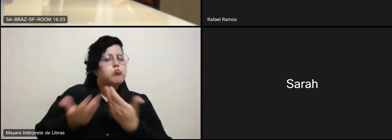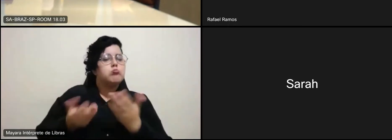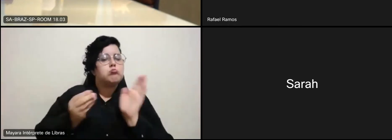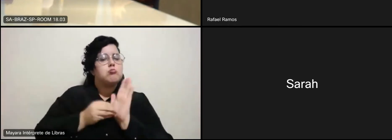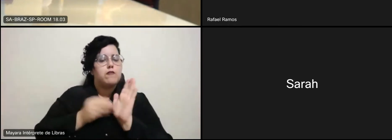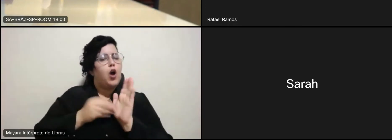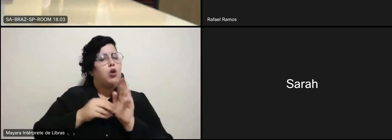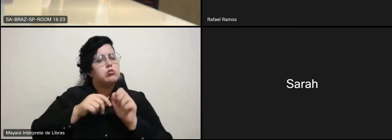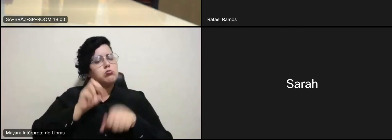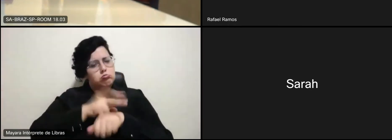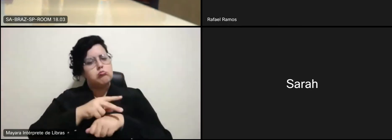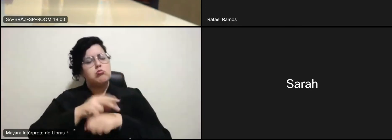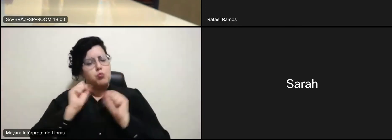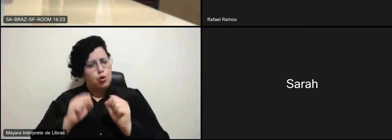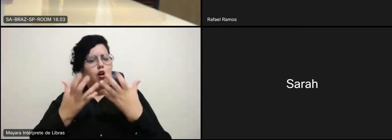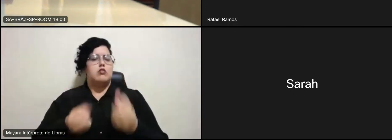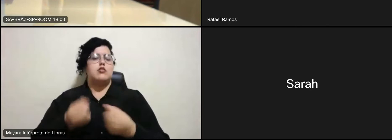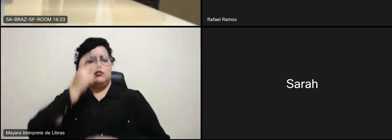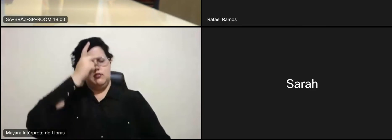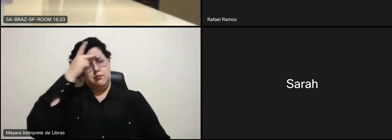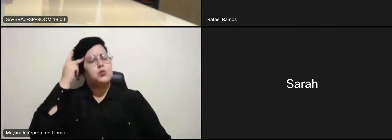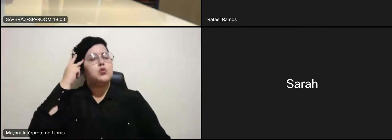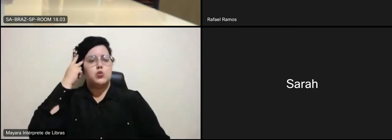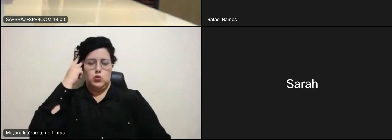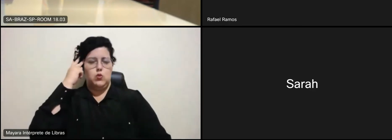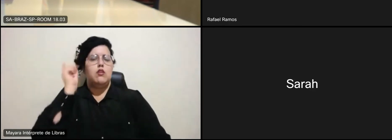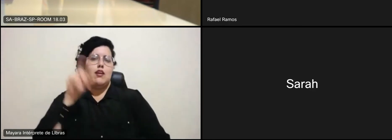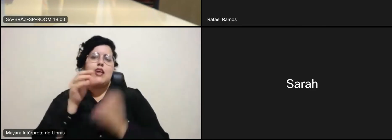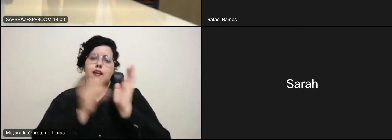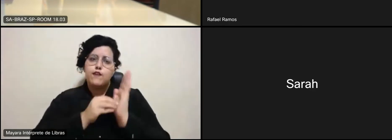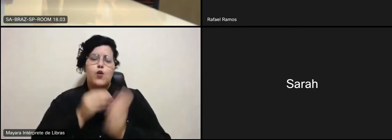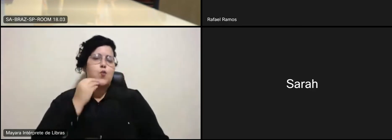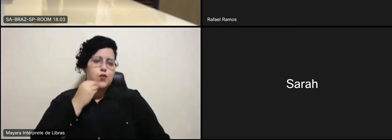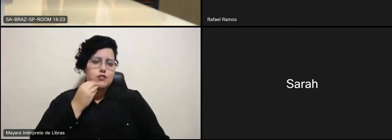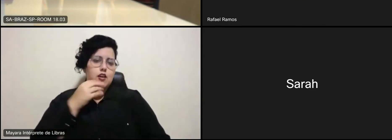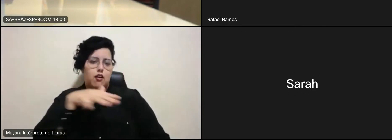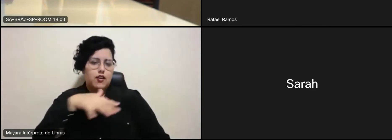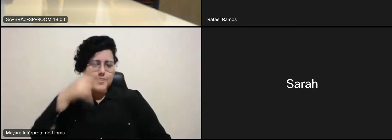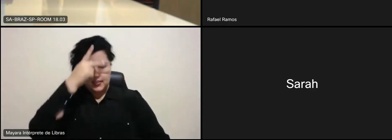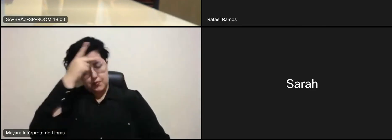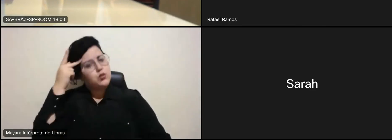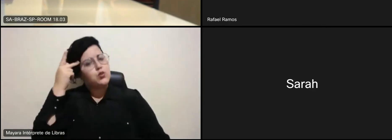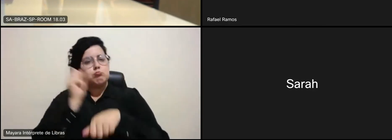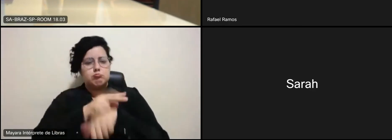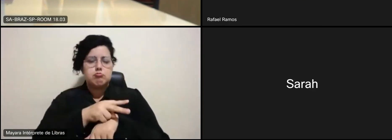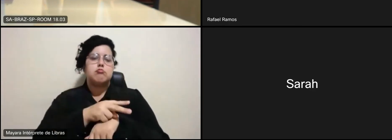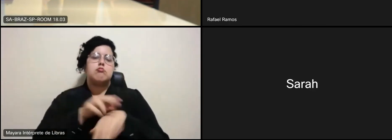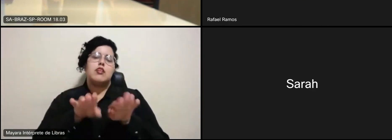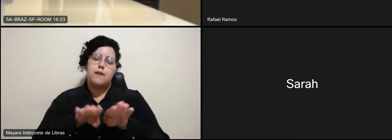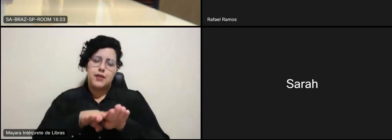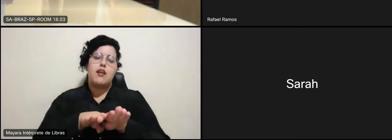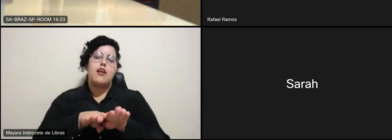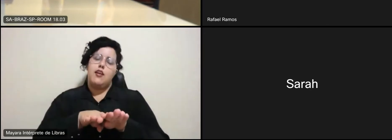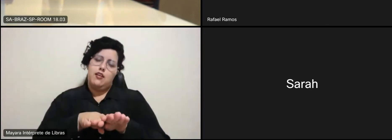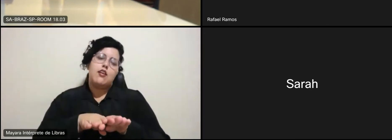Sabe? E aí a gente começa a entrar no assunto de oportunidade, a gente começa a entrar no assunto de até trazer um pouco, que